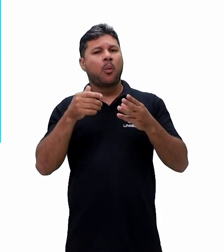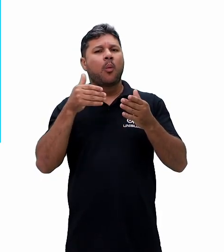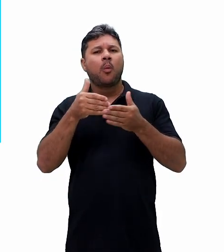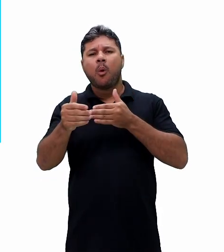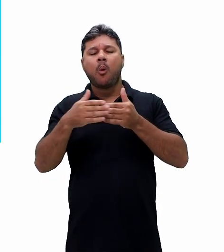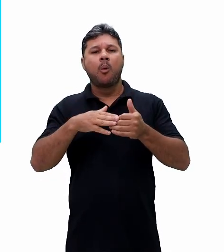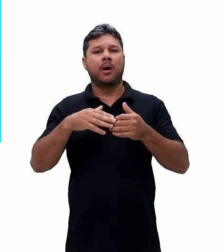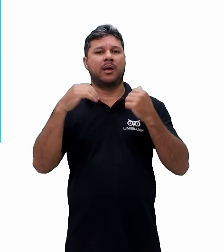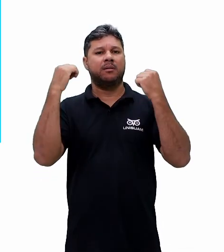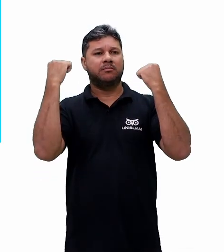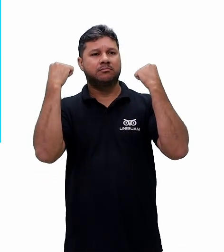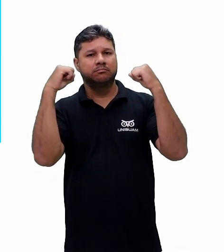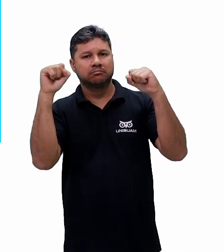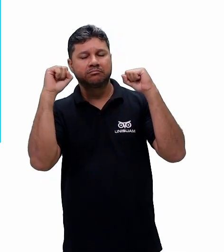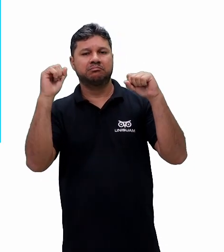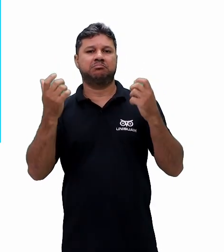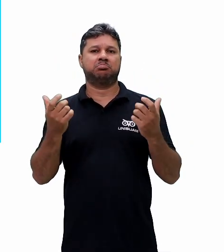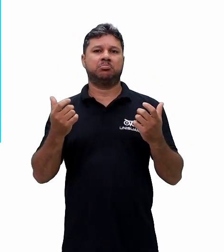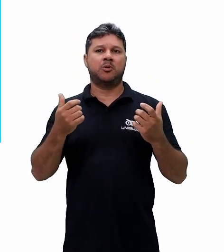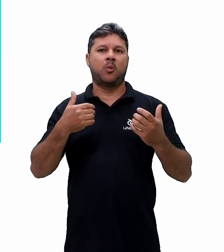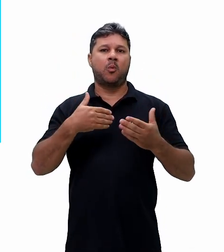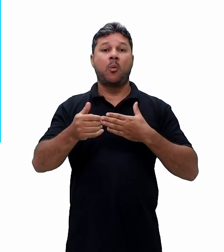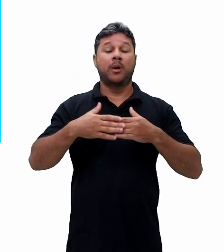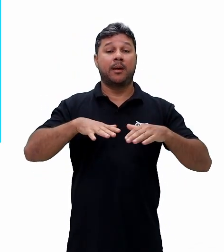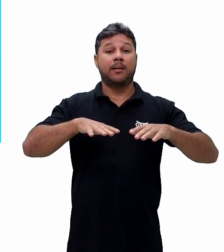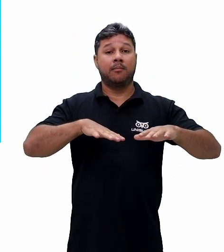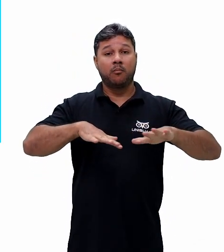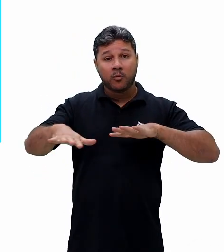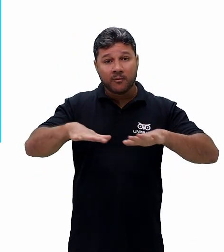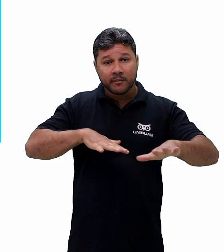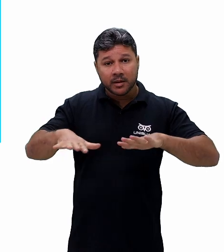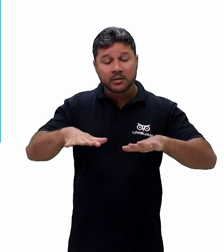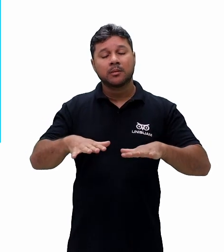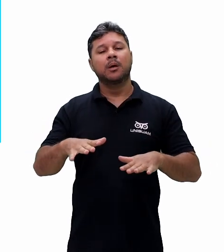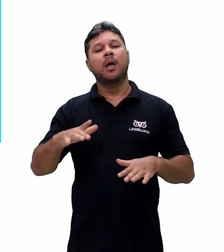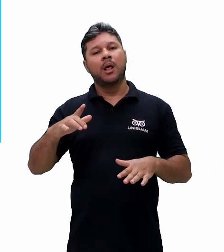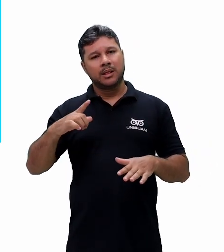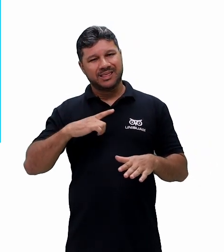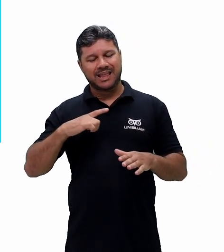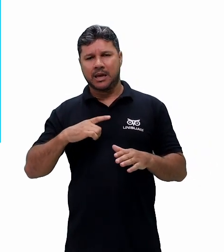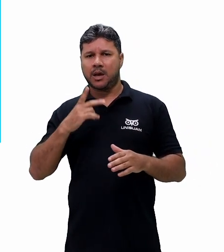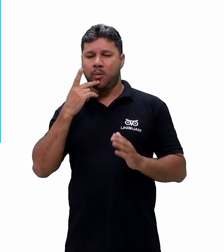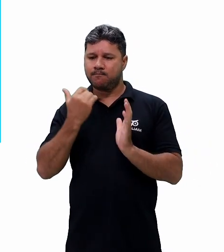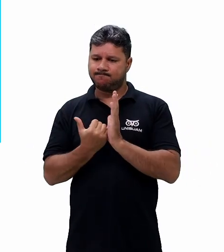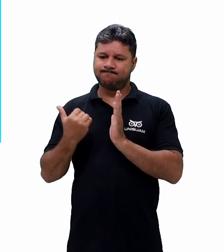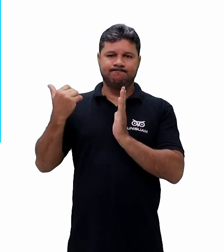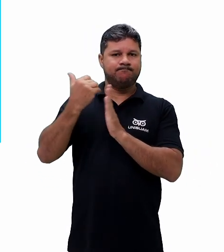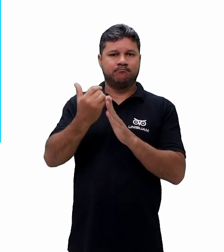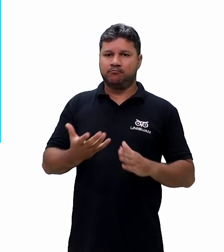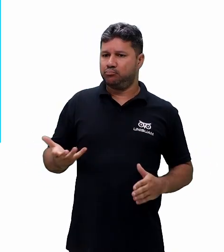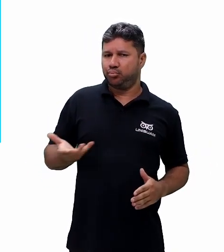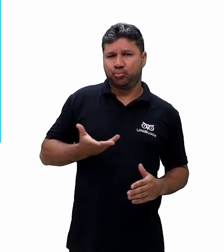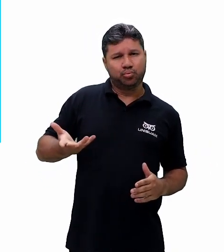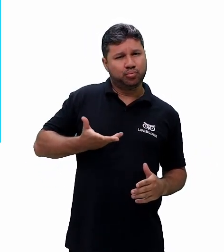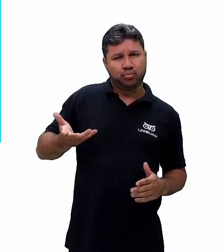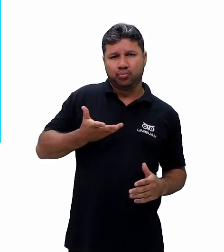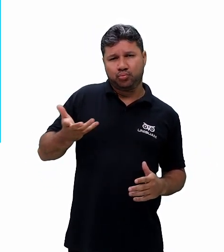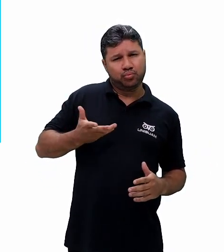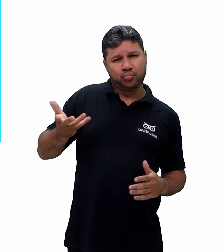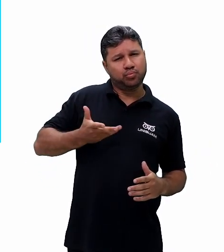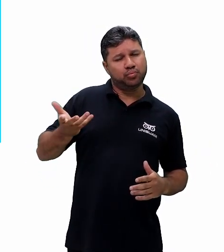todo e qualquer exercício ou todo e qualquer movimento é realizado na máxima